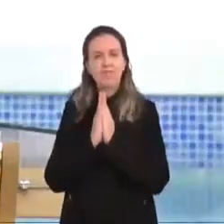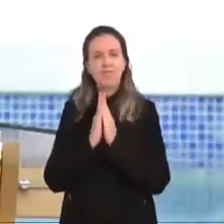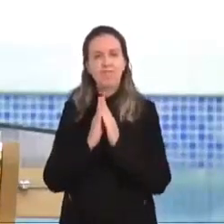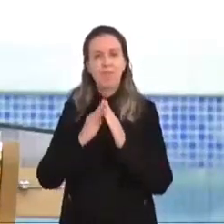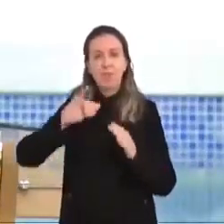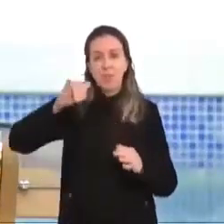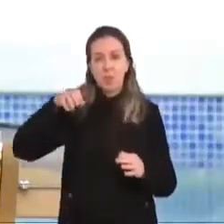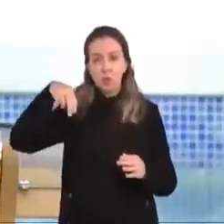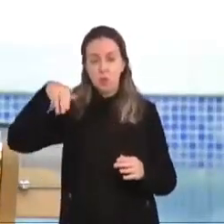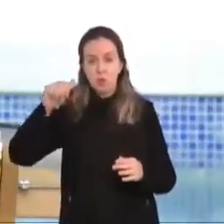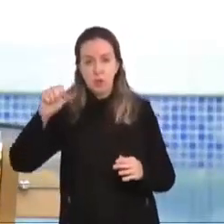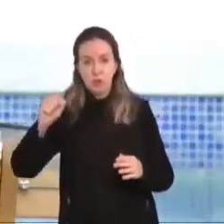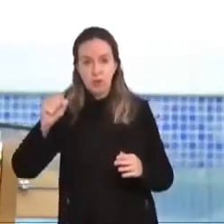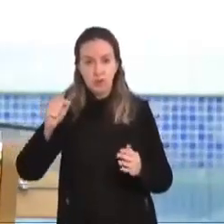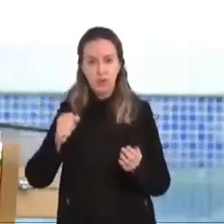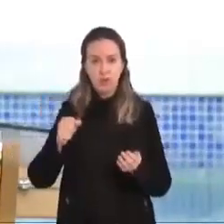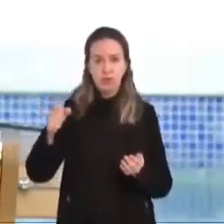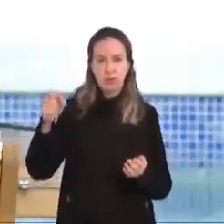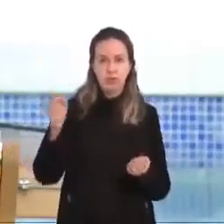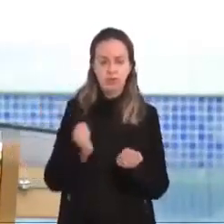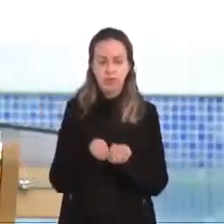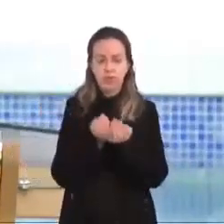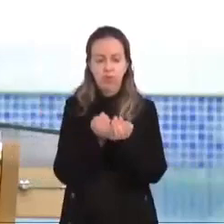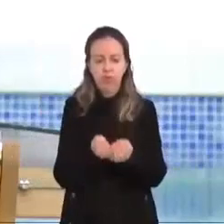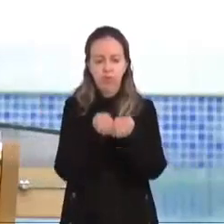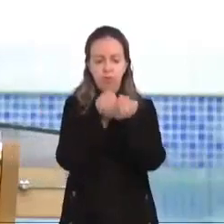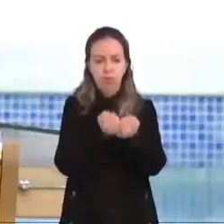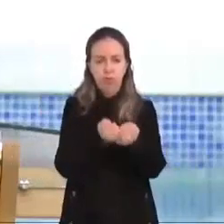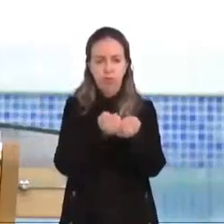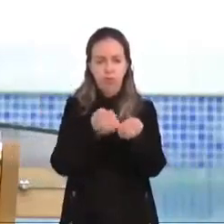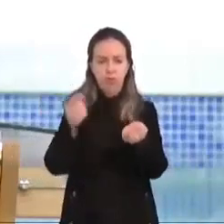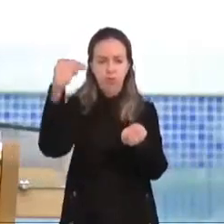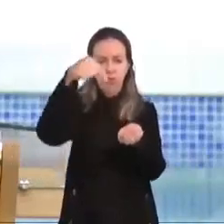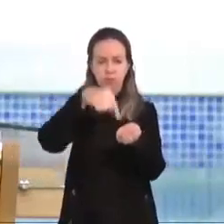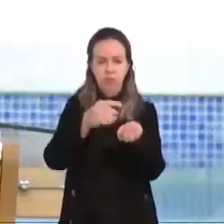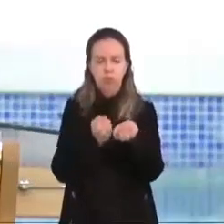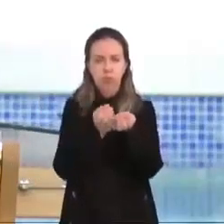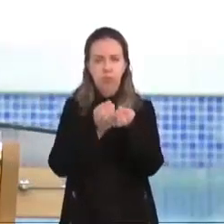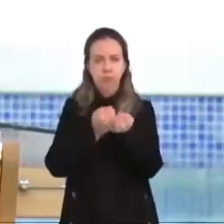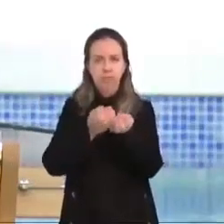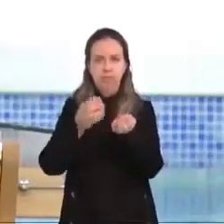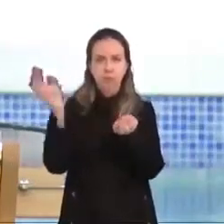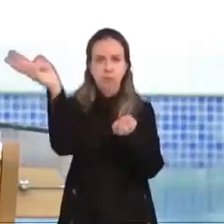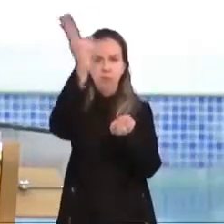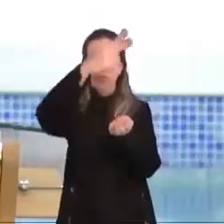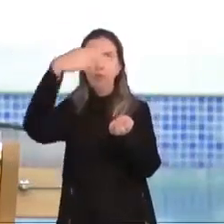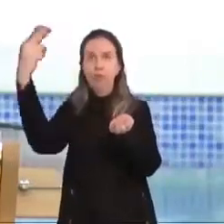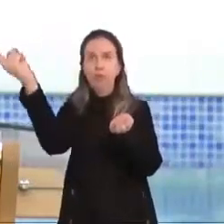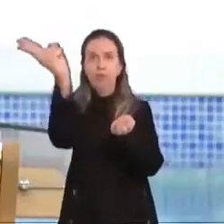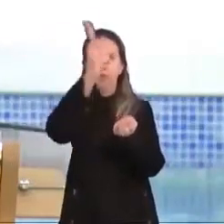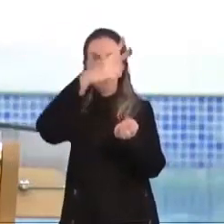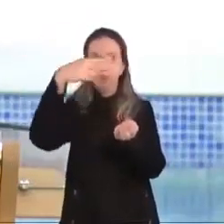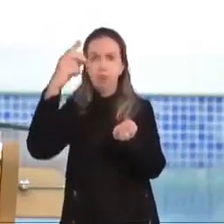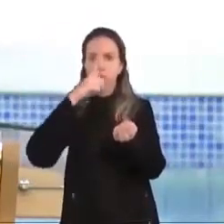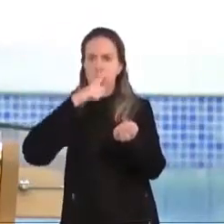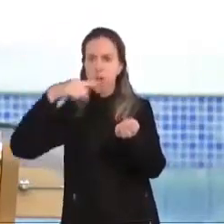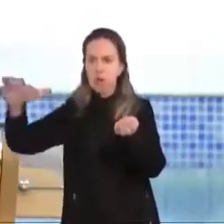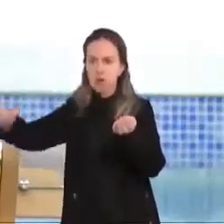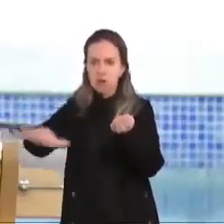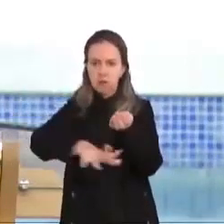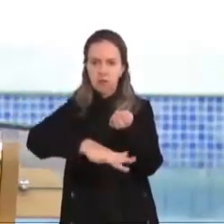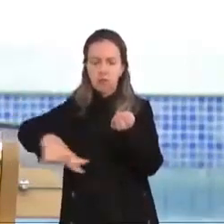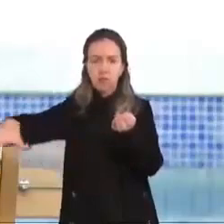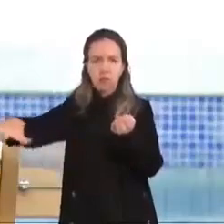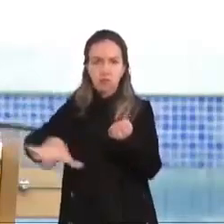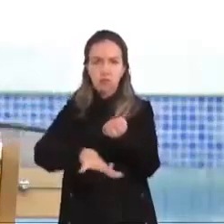Ele não é capaz de orar para Deus acalmar a tempestade. Mas